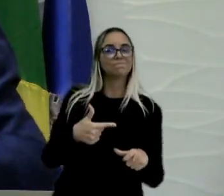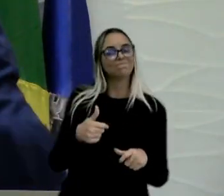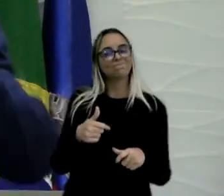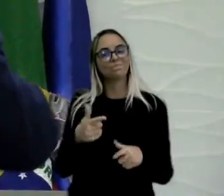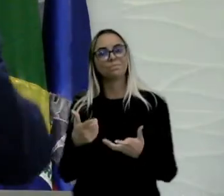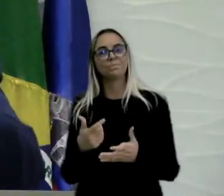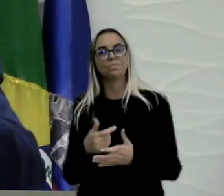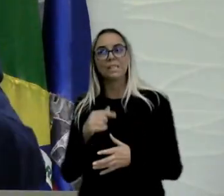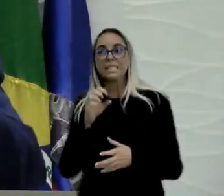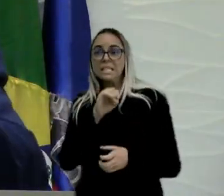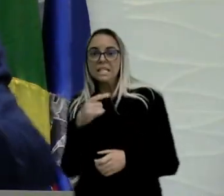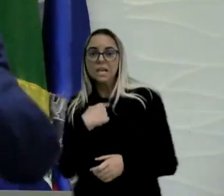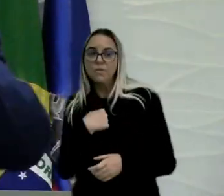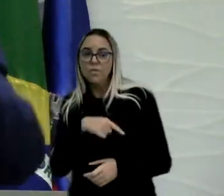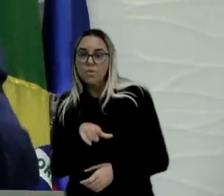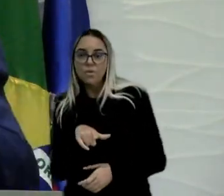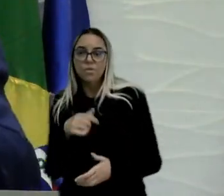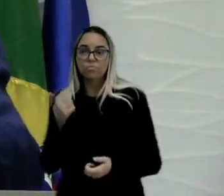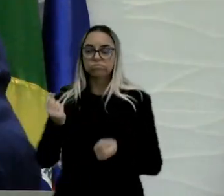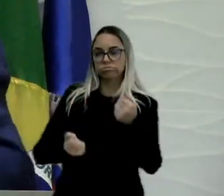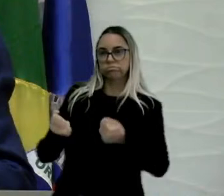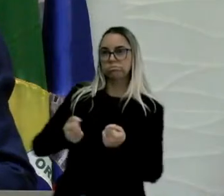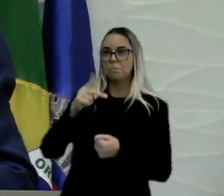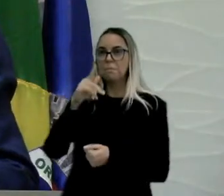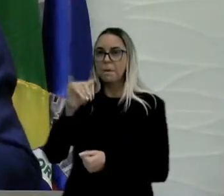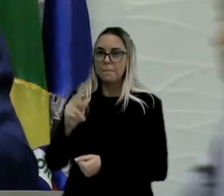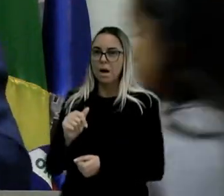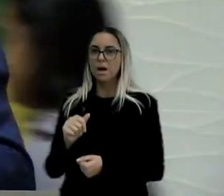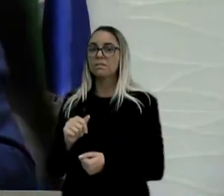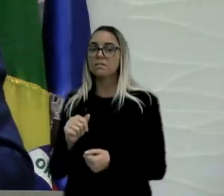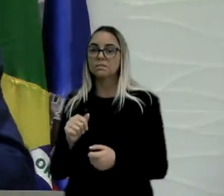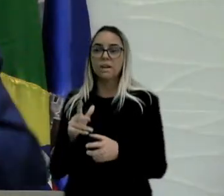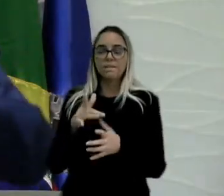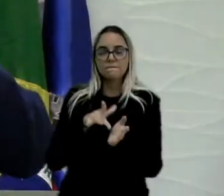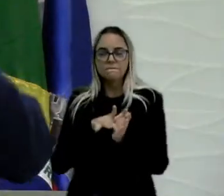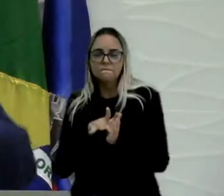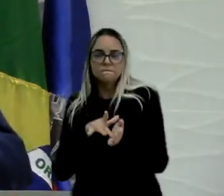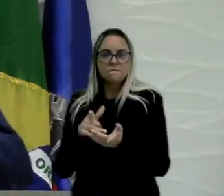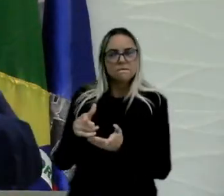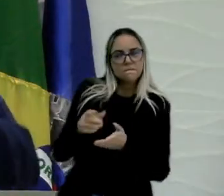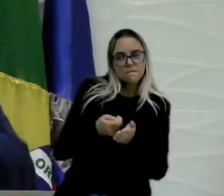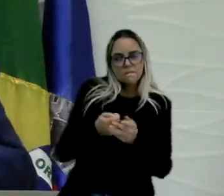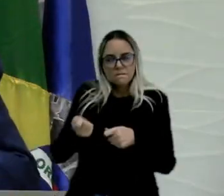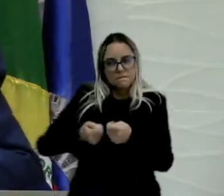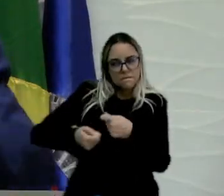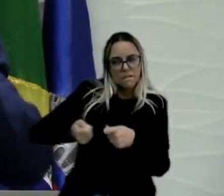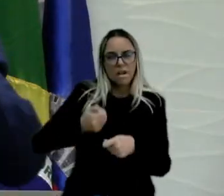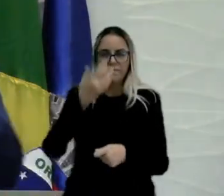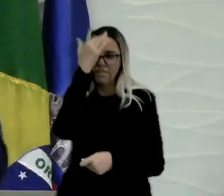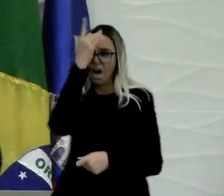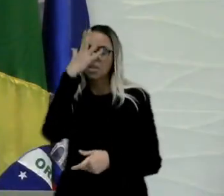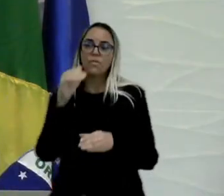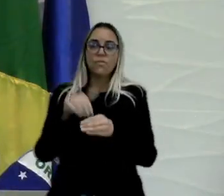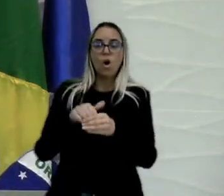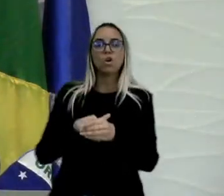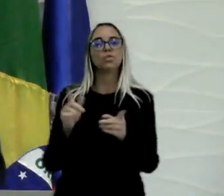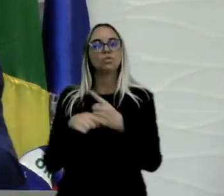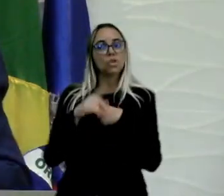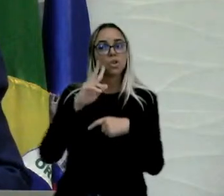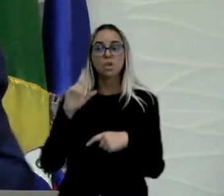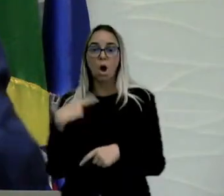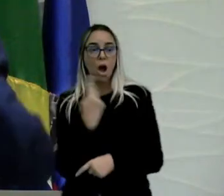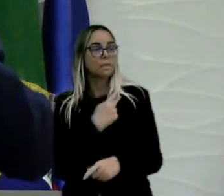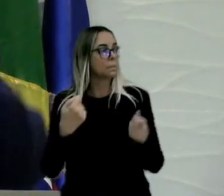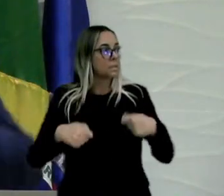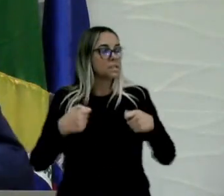pipa vai ser melhor e a gente manobrar o povo e ter o voto Então vamos ficar atento eu acho que tem que